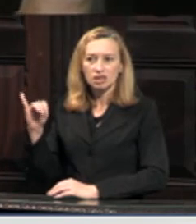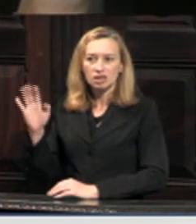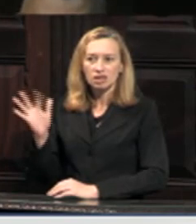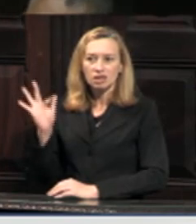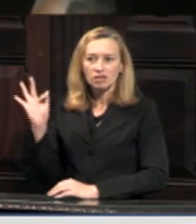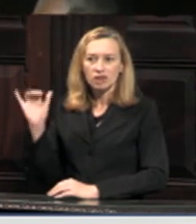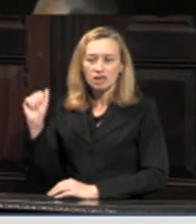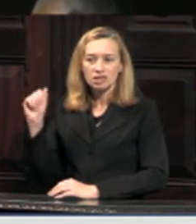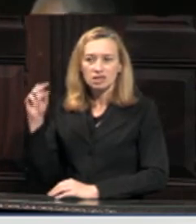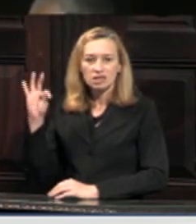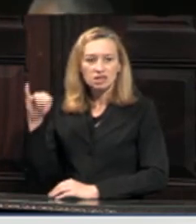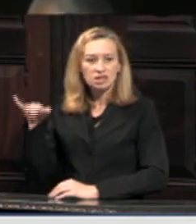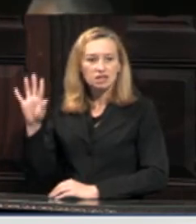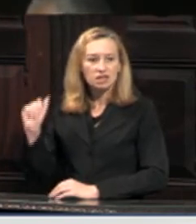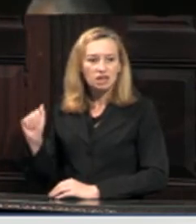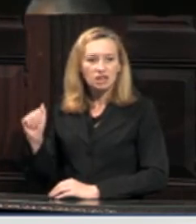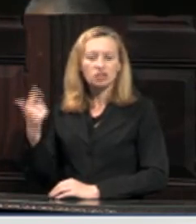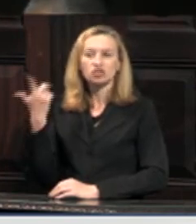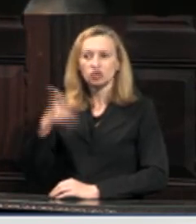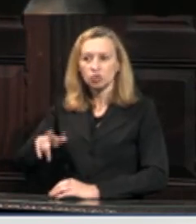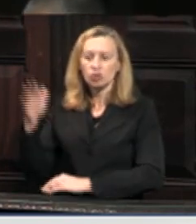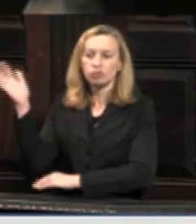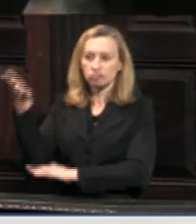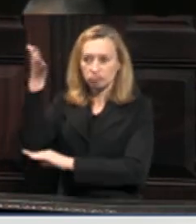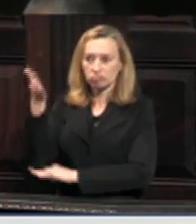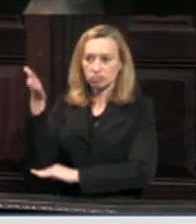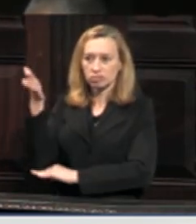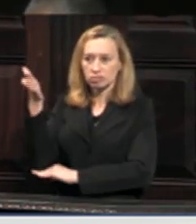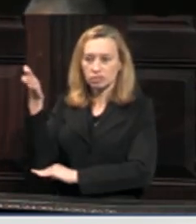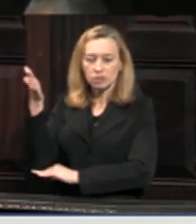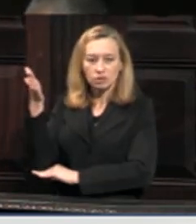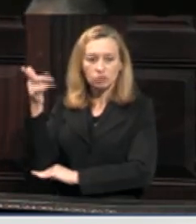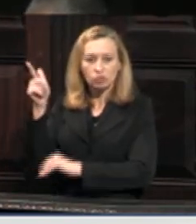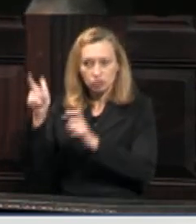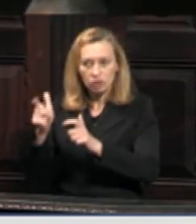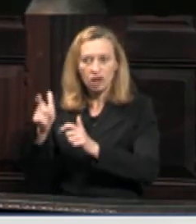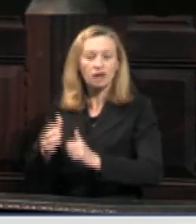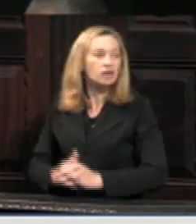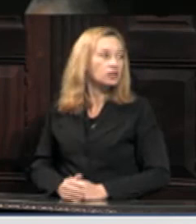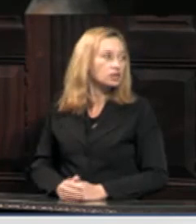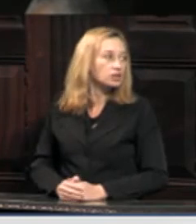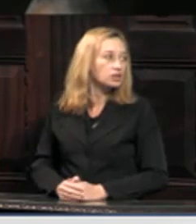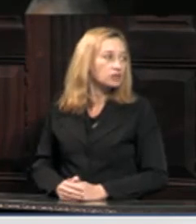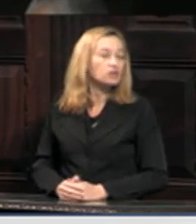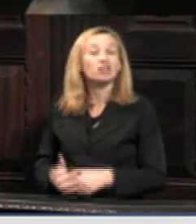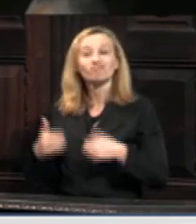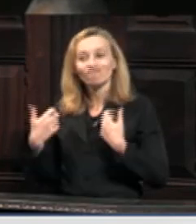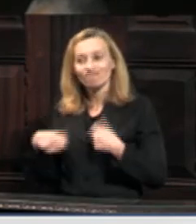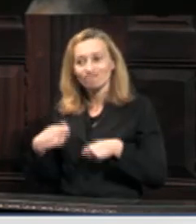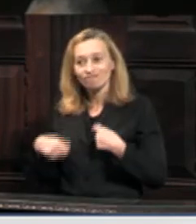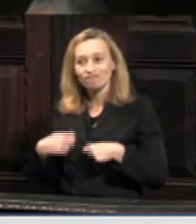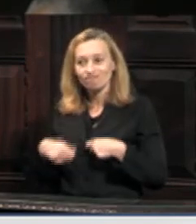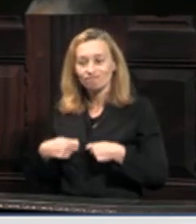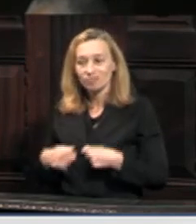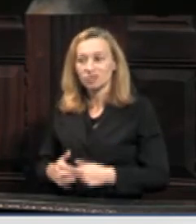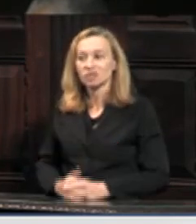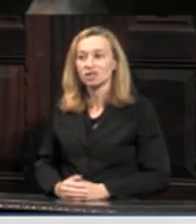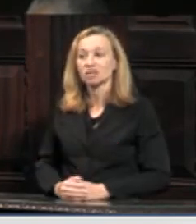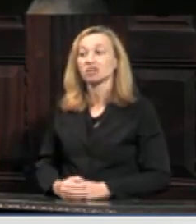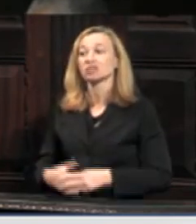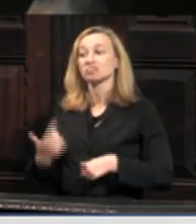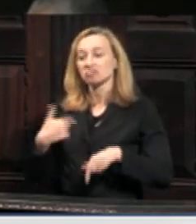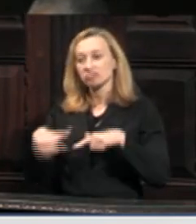lugar. Fica a agressão e a necessidade de sua